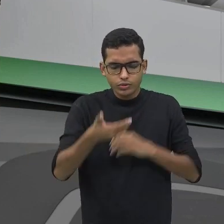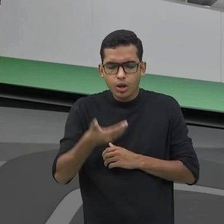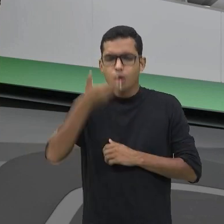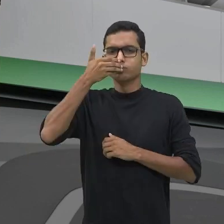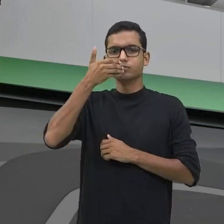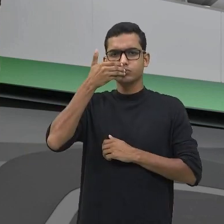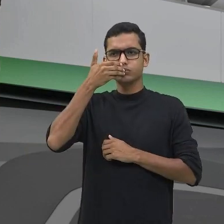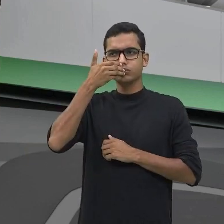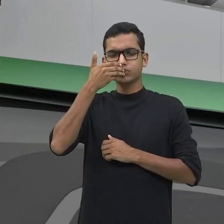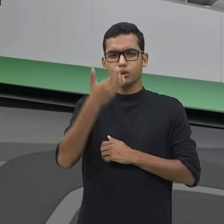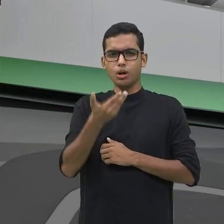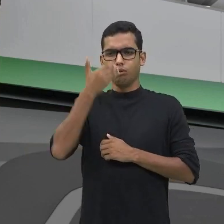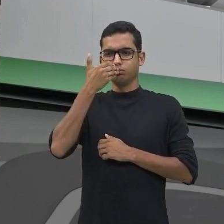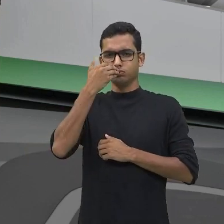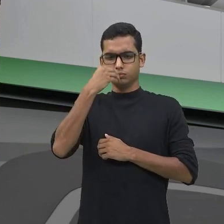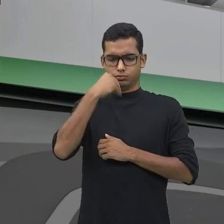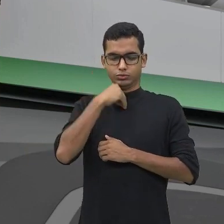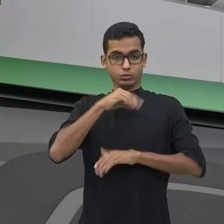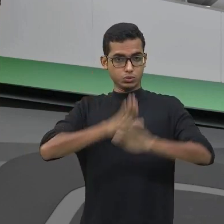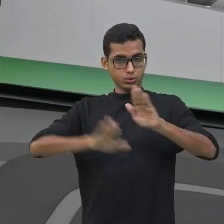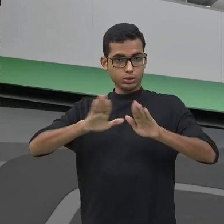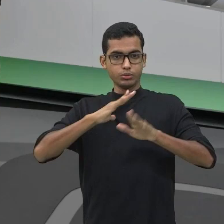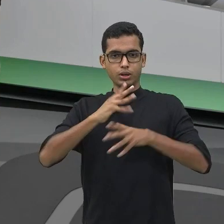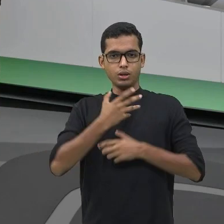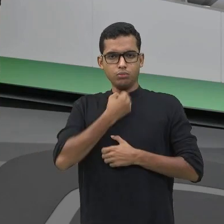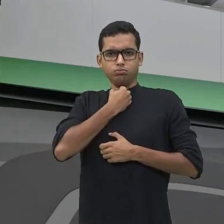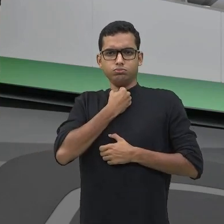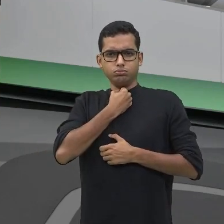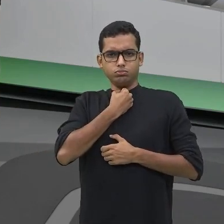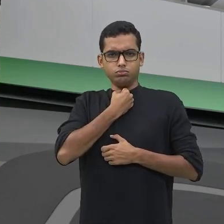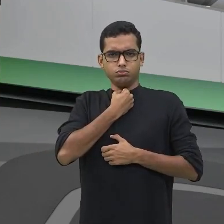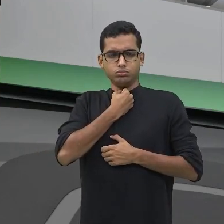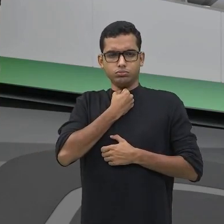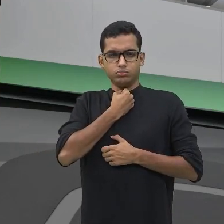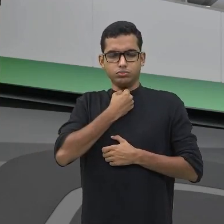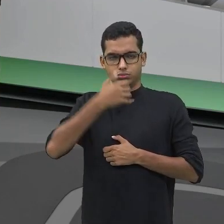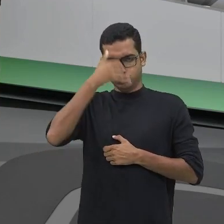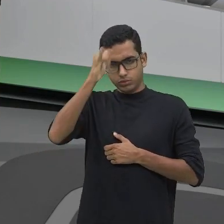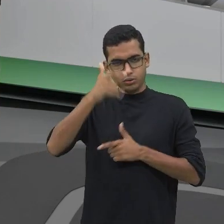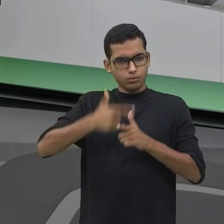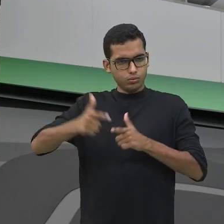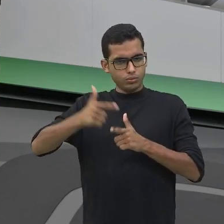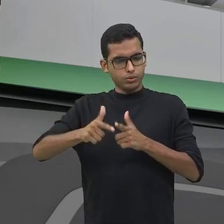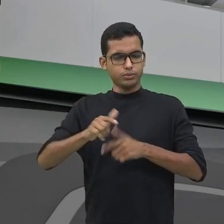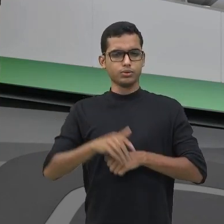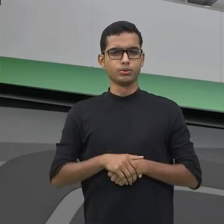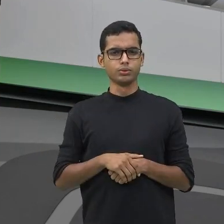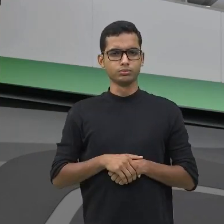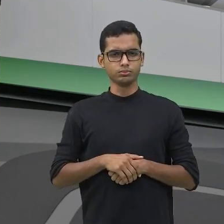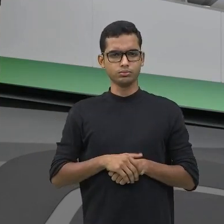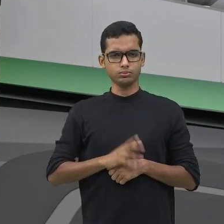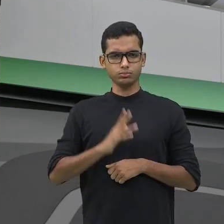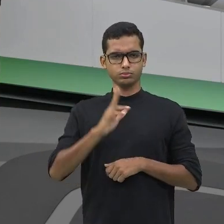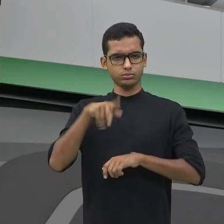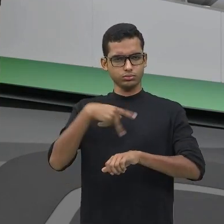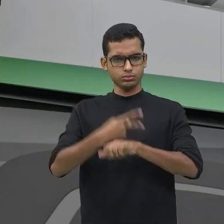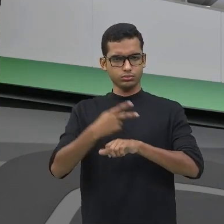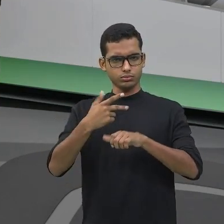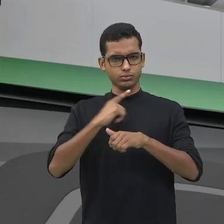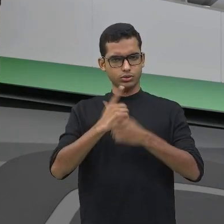tá? Vamos lá. Muito bem. E aí a gente vai continuar aqui com o nosso sistema